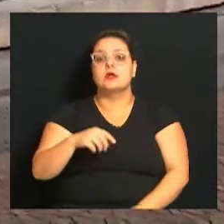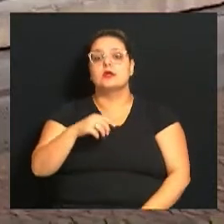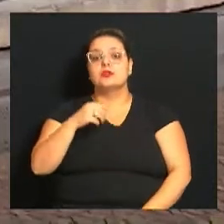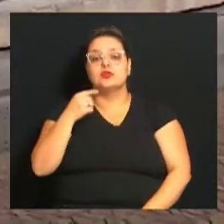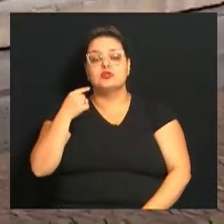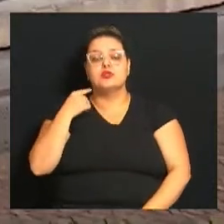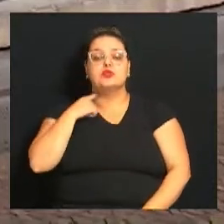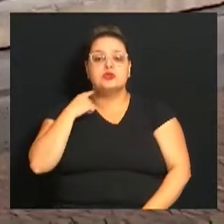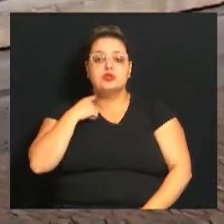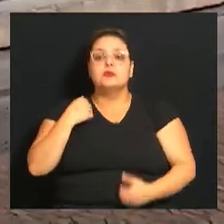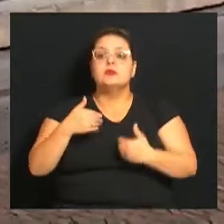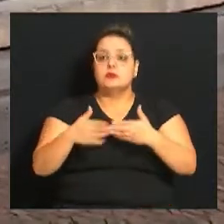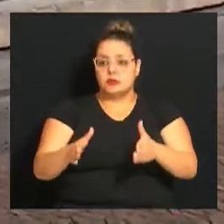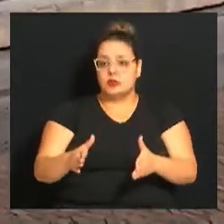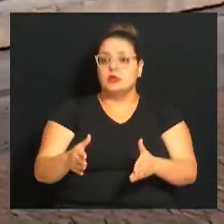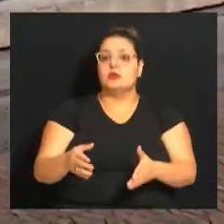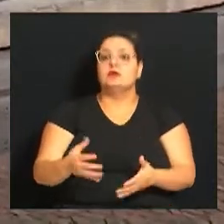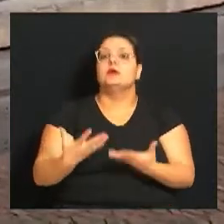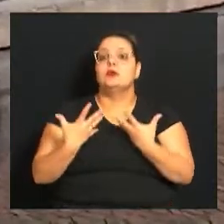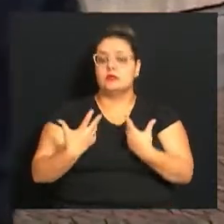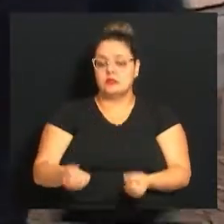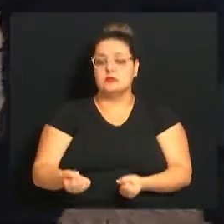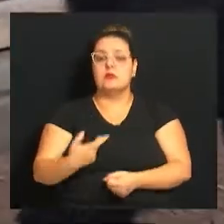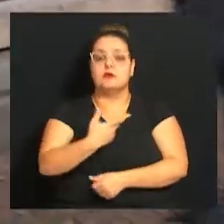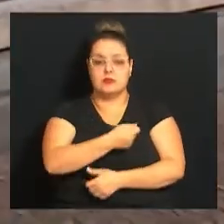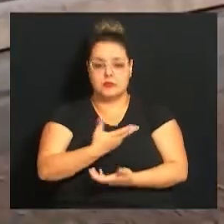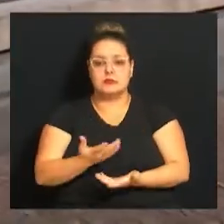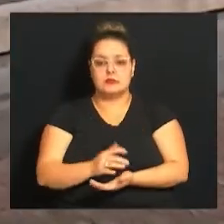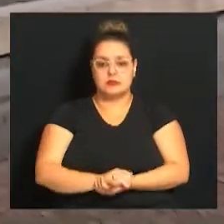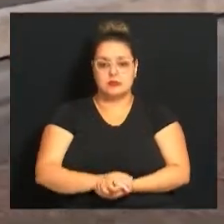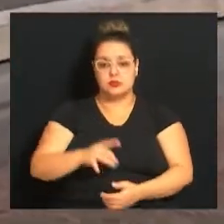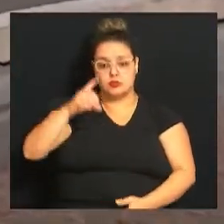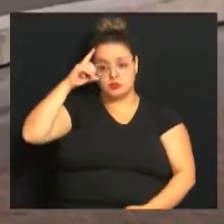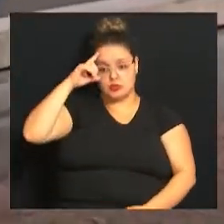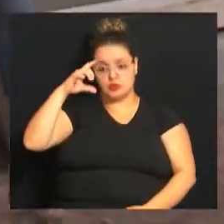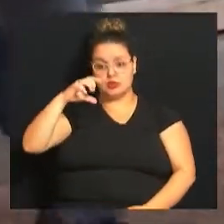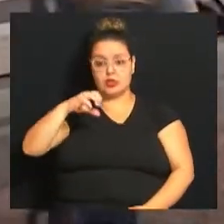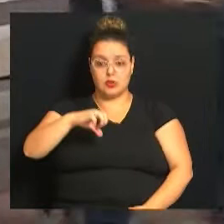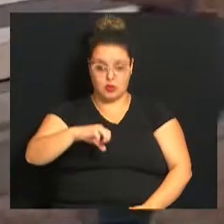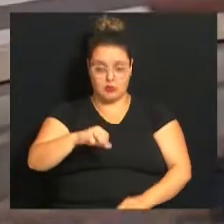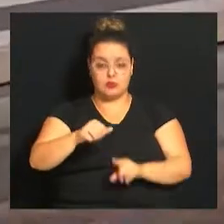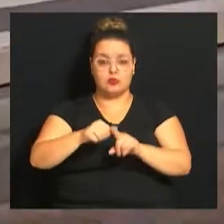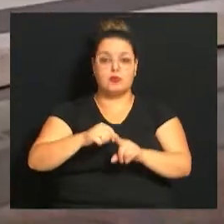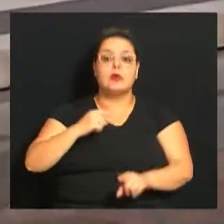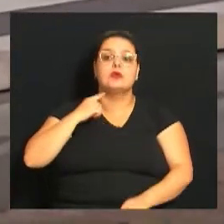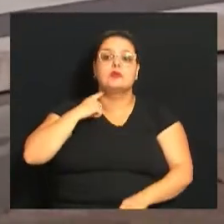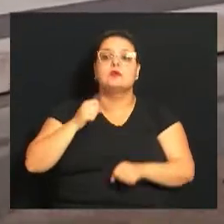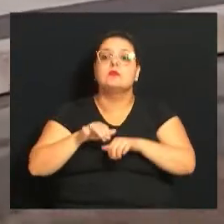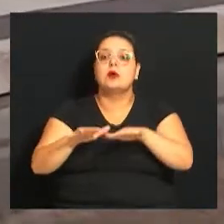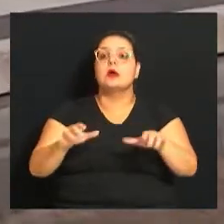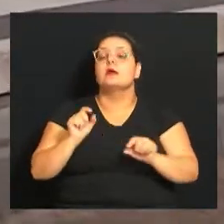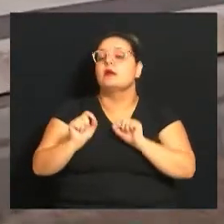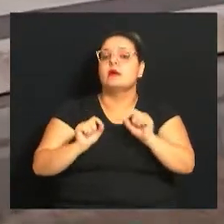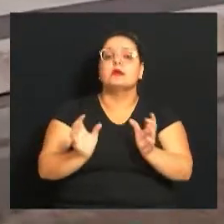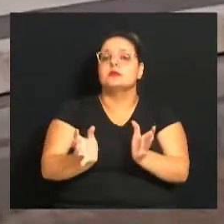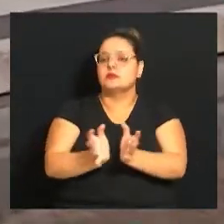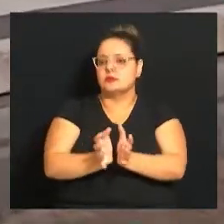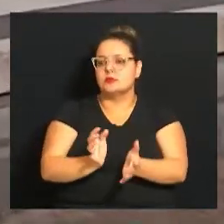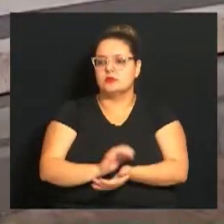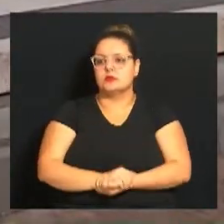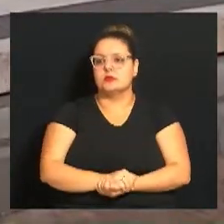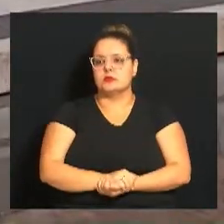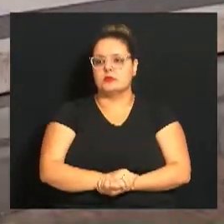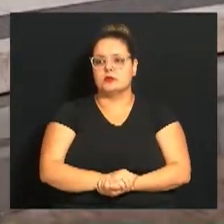novos públicos que vão ser vacinados, né? Então, a partir do dia 9 de maio, a gente vai ampliar. Quem são esses grupos? A gente vai